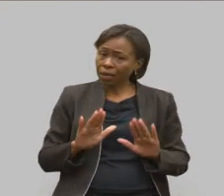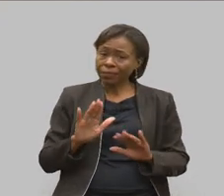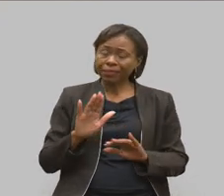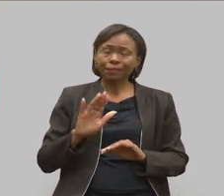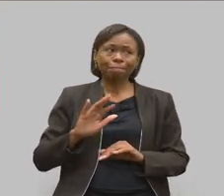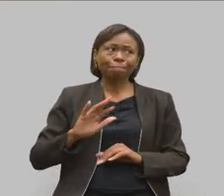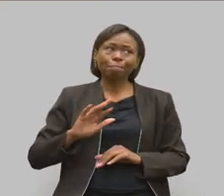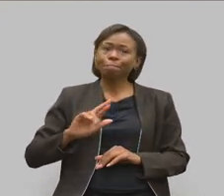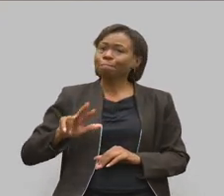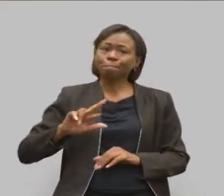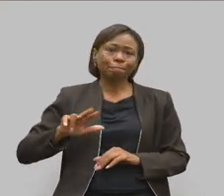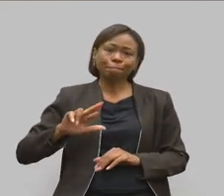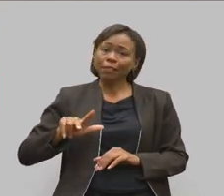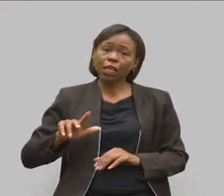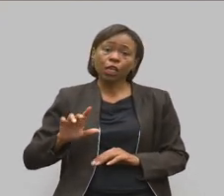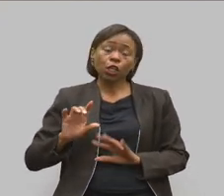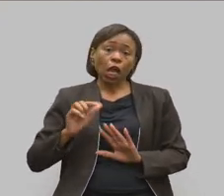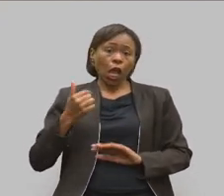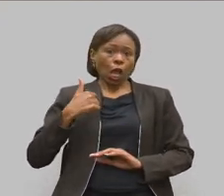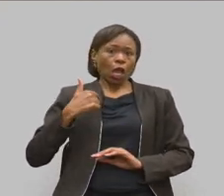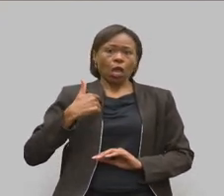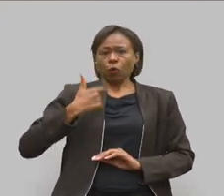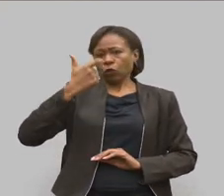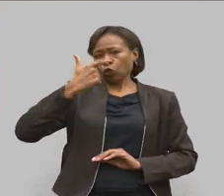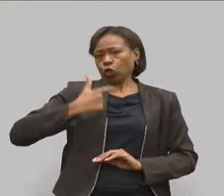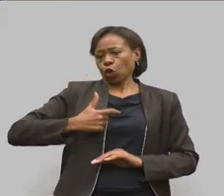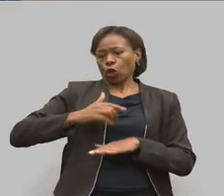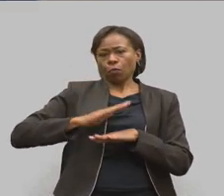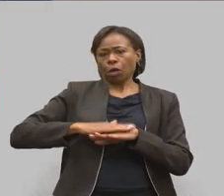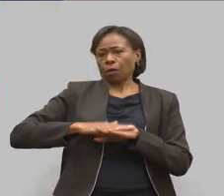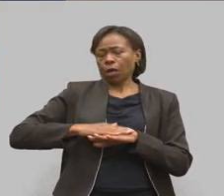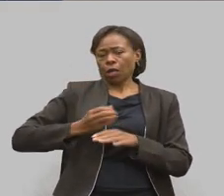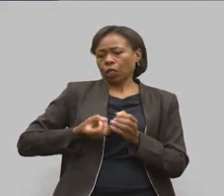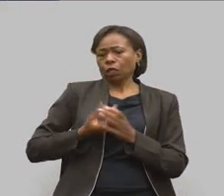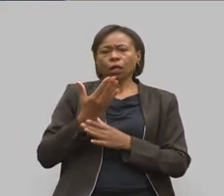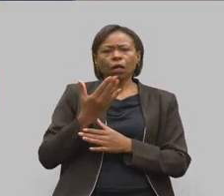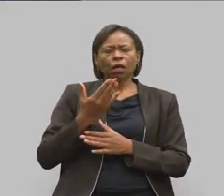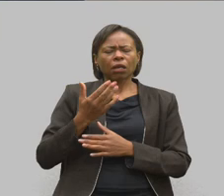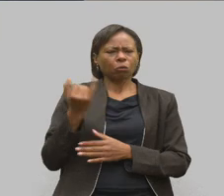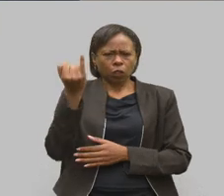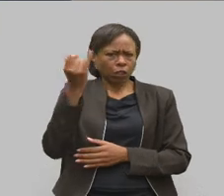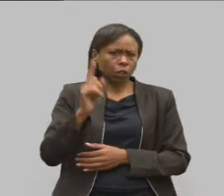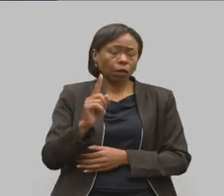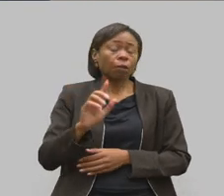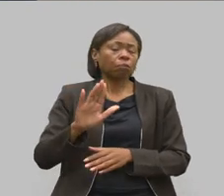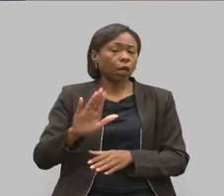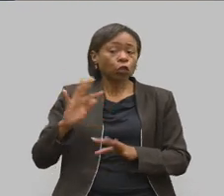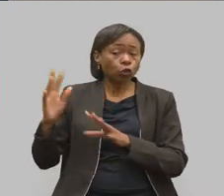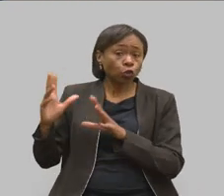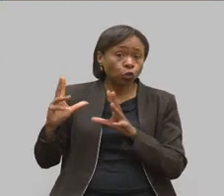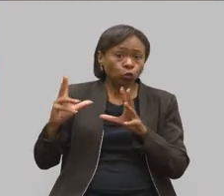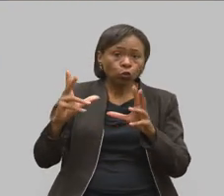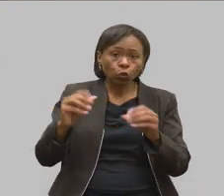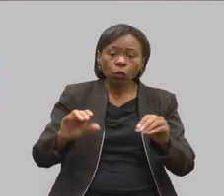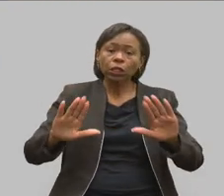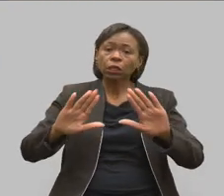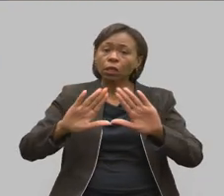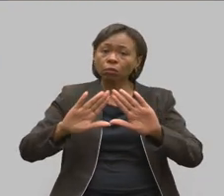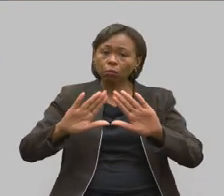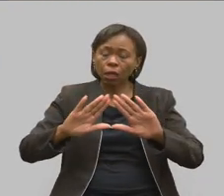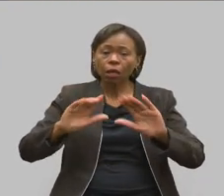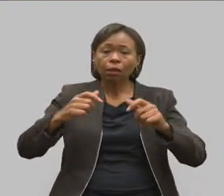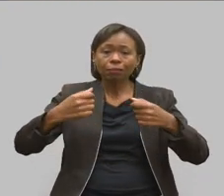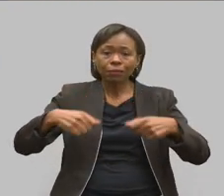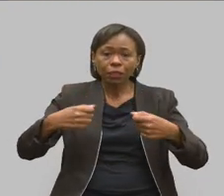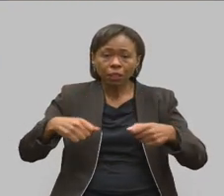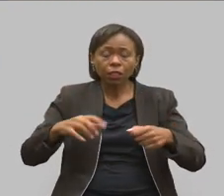eu apenas ser o autor do projeto é importante que a casa como um todo reconheça a importância